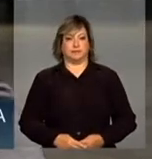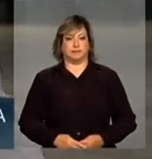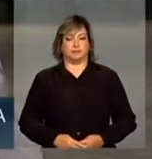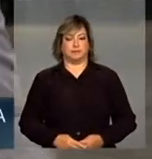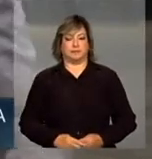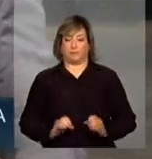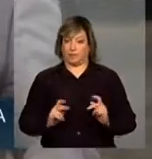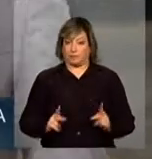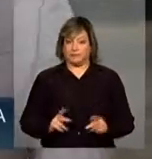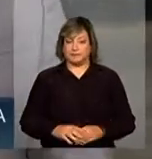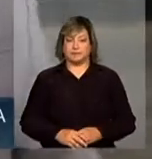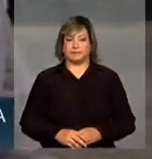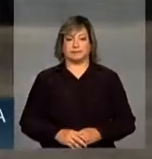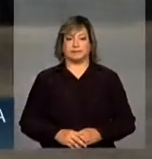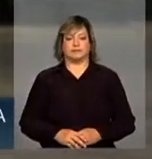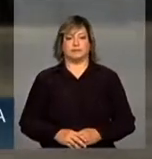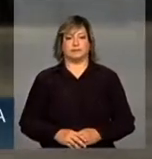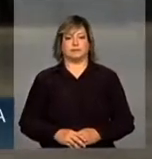Tá bom?